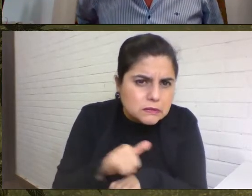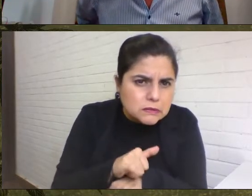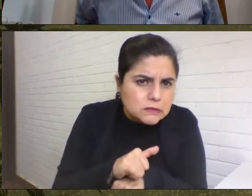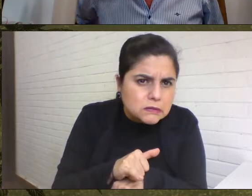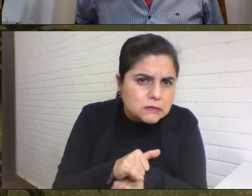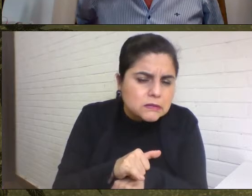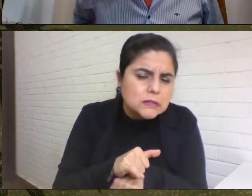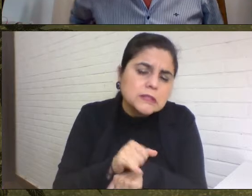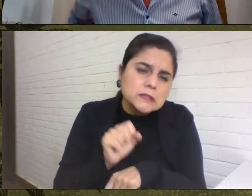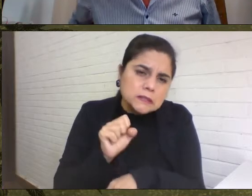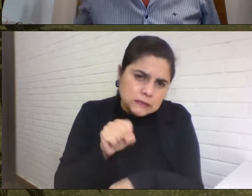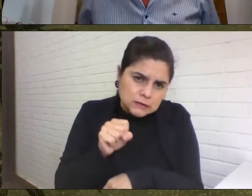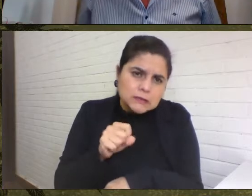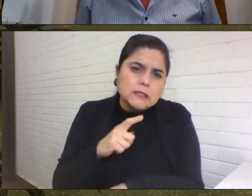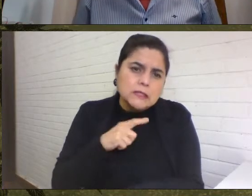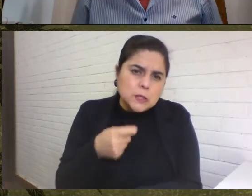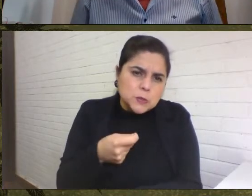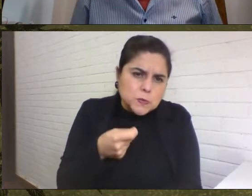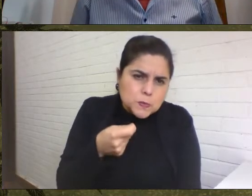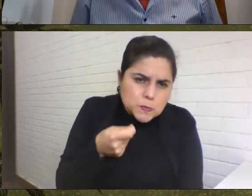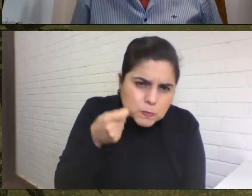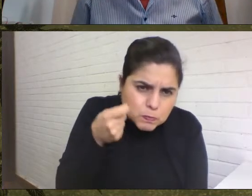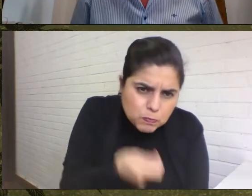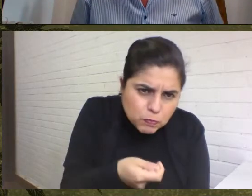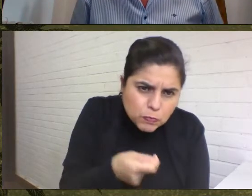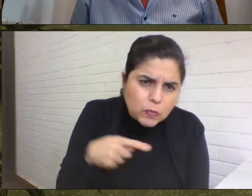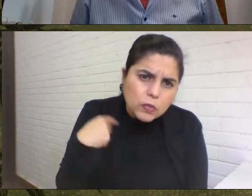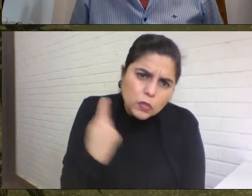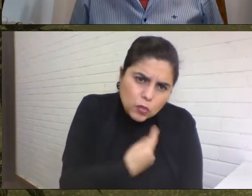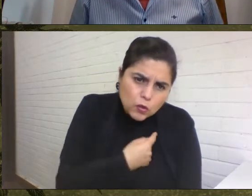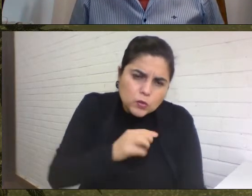impõe que na formulação das nossas propostas